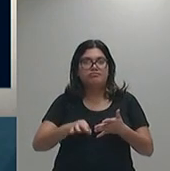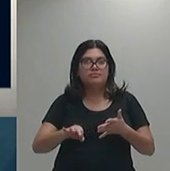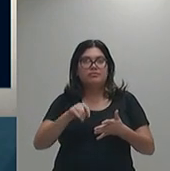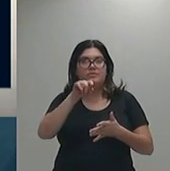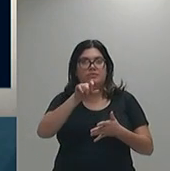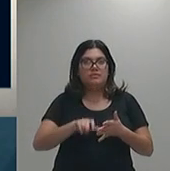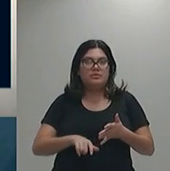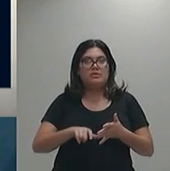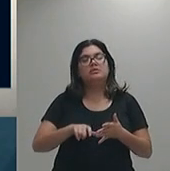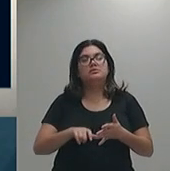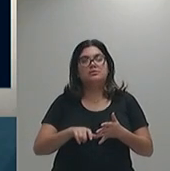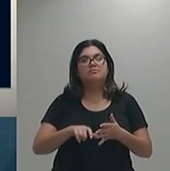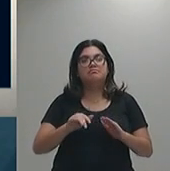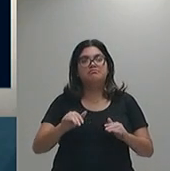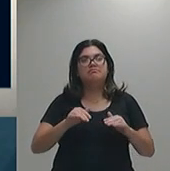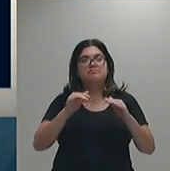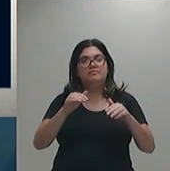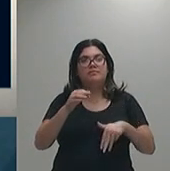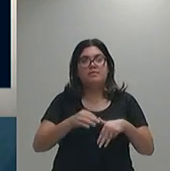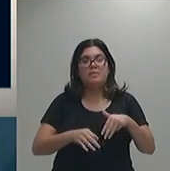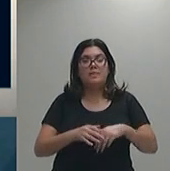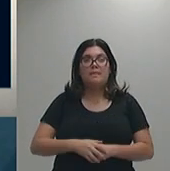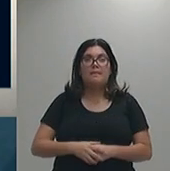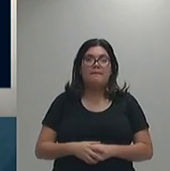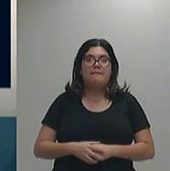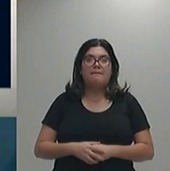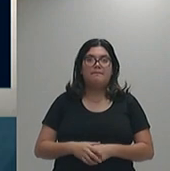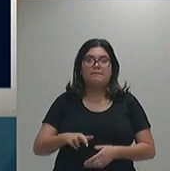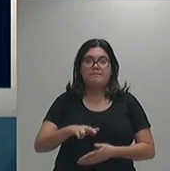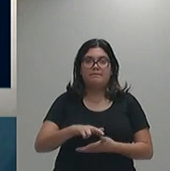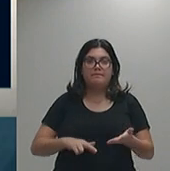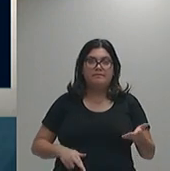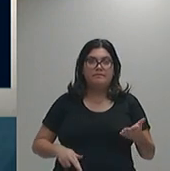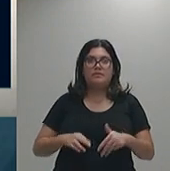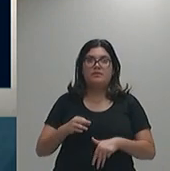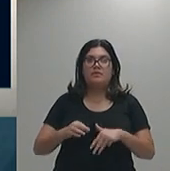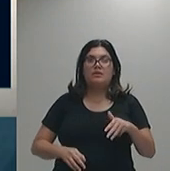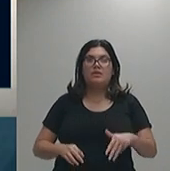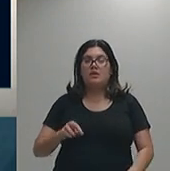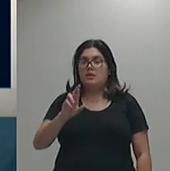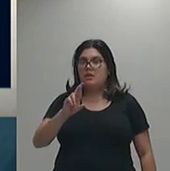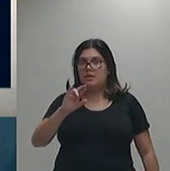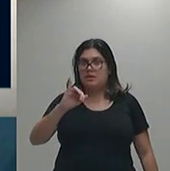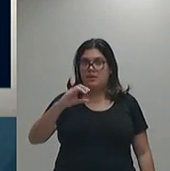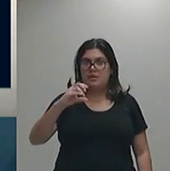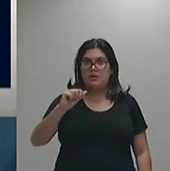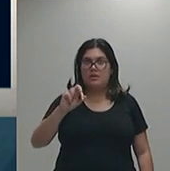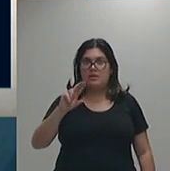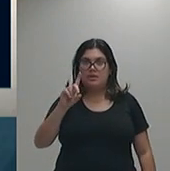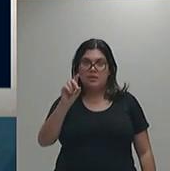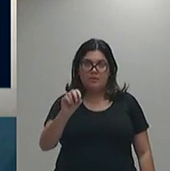relator quem é o ministro Ricardo que leva é